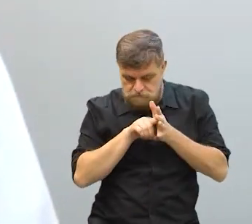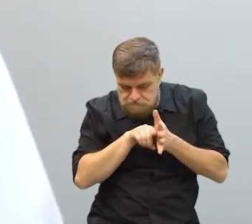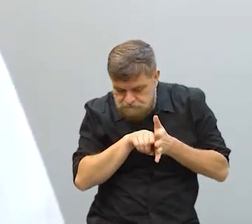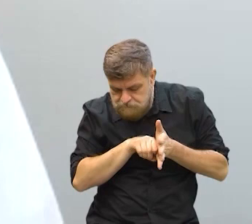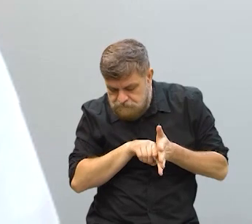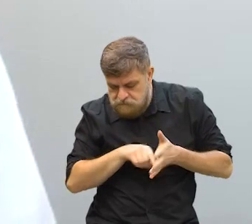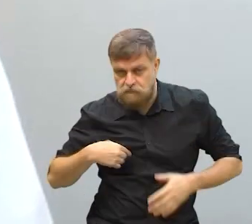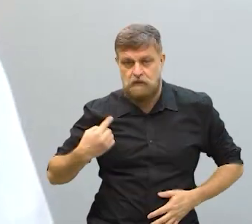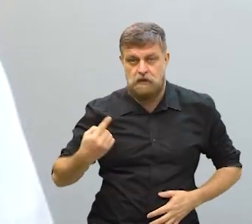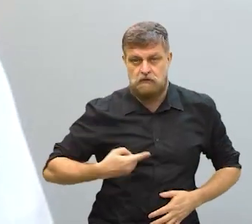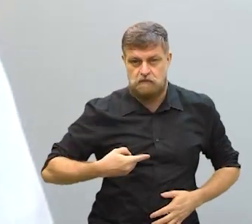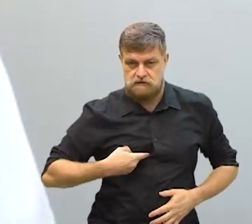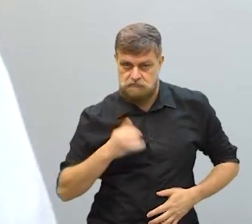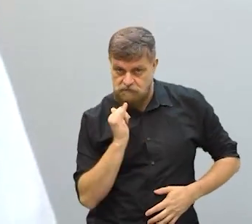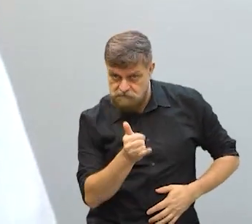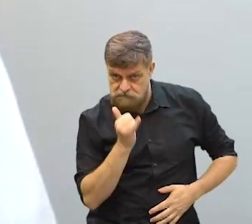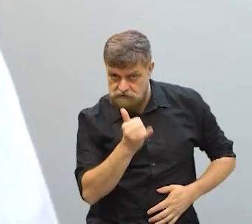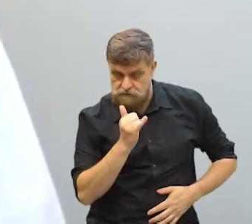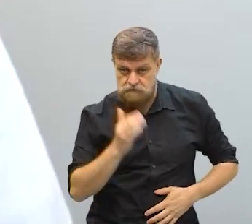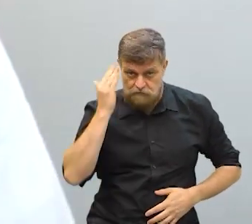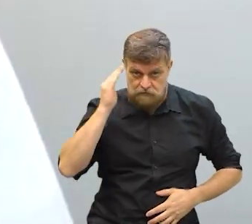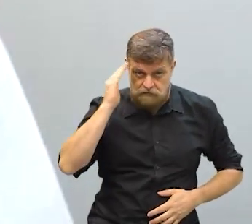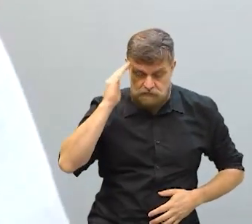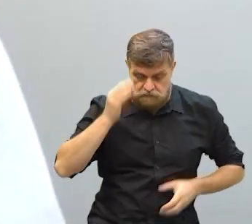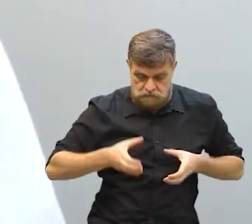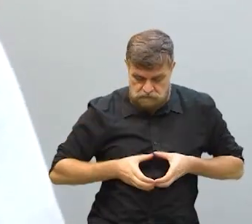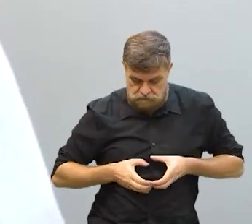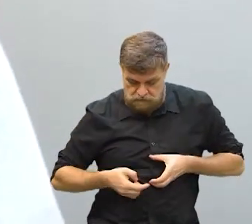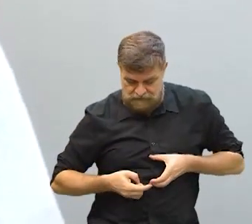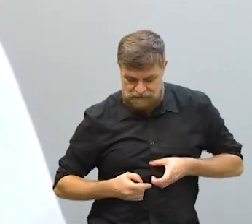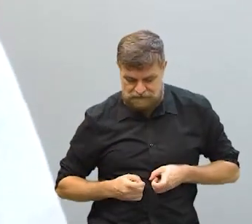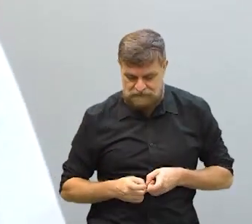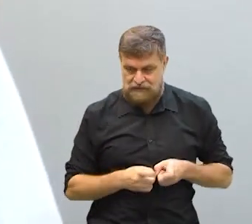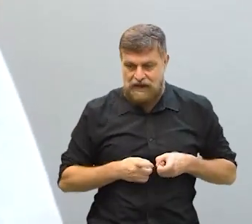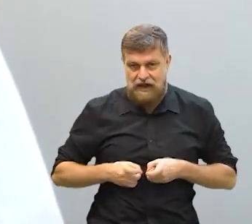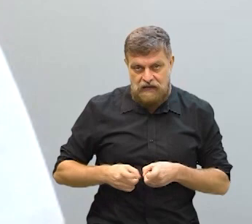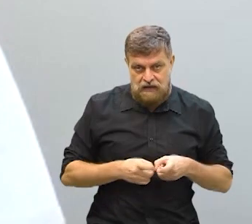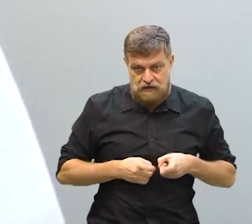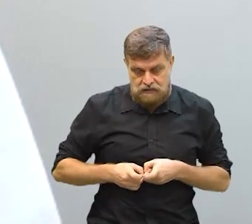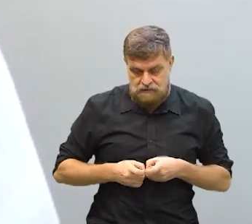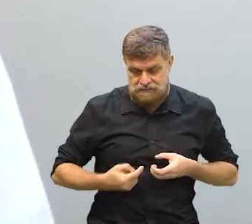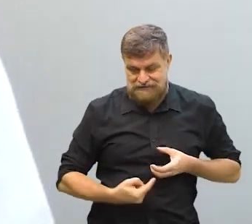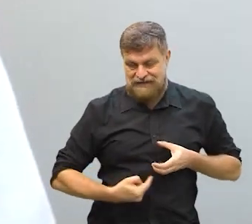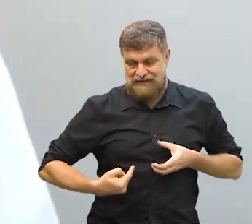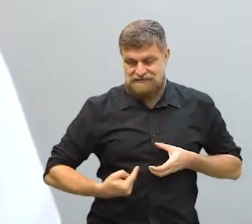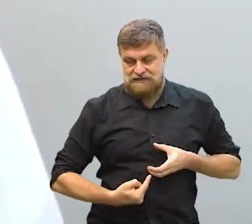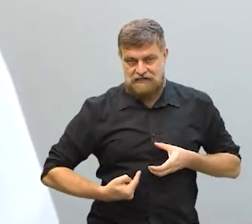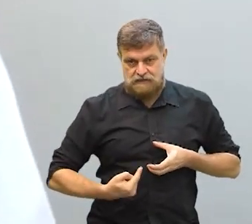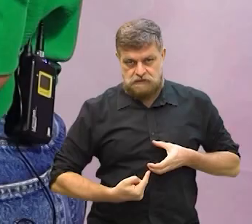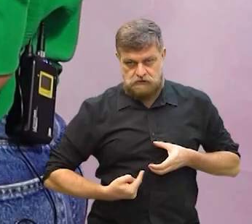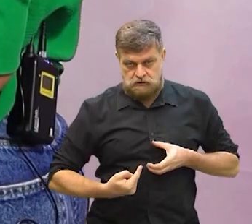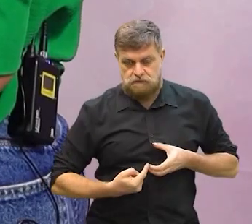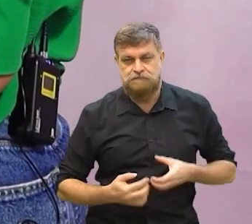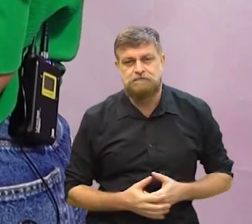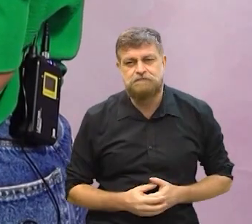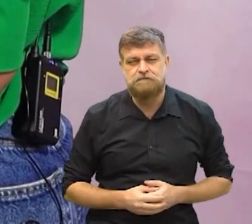referindo, é essa porção que nós estamos fazendo menção. Então, o tumor do colo do útero é aquele câncer que compromete essa região